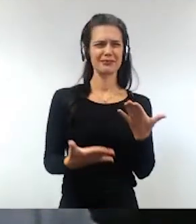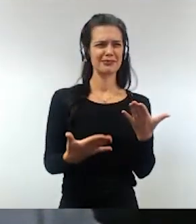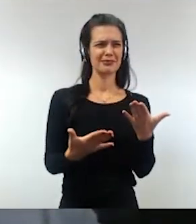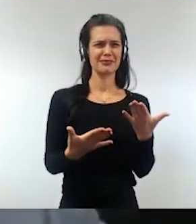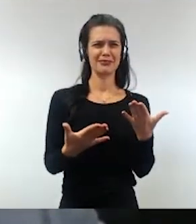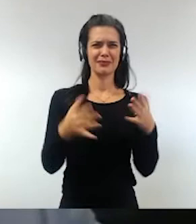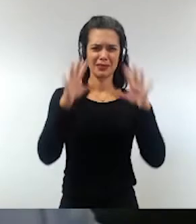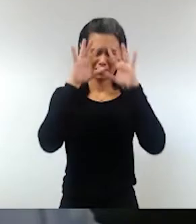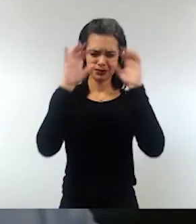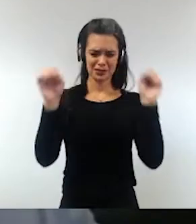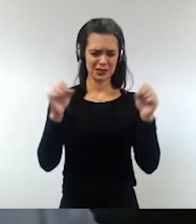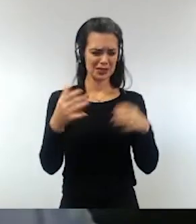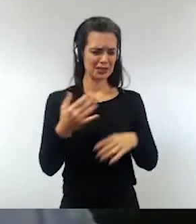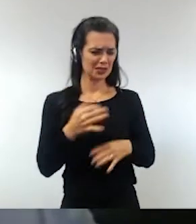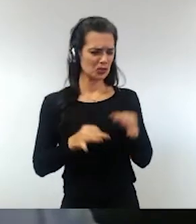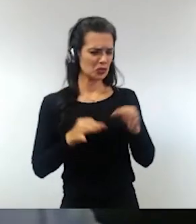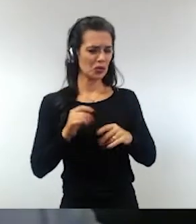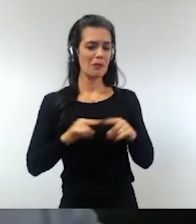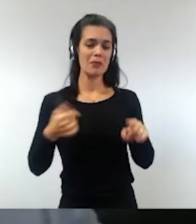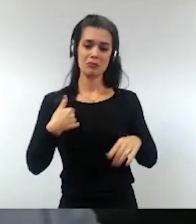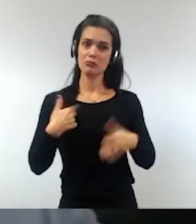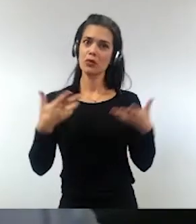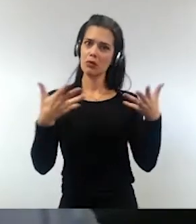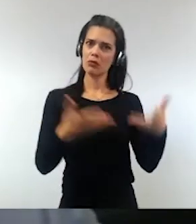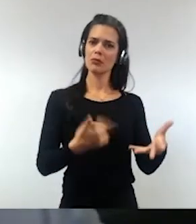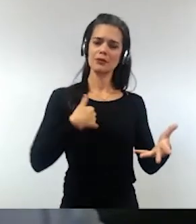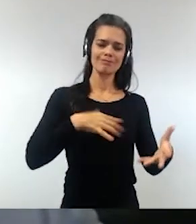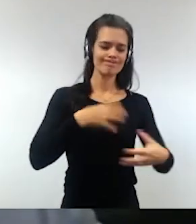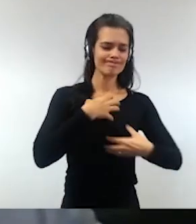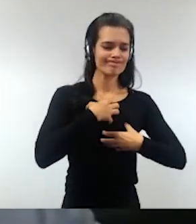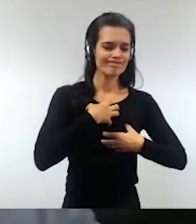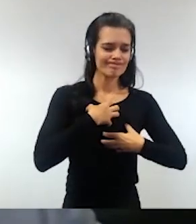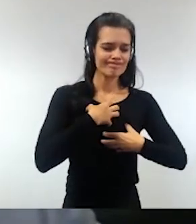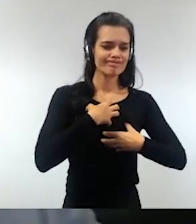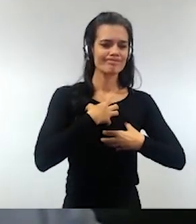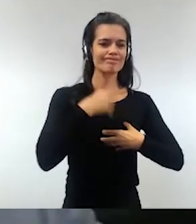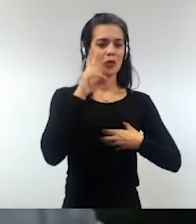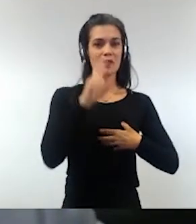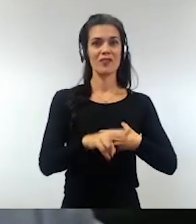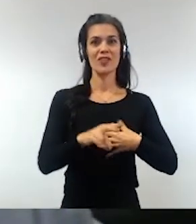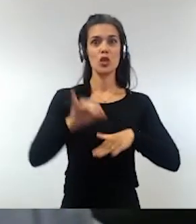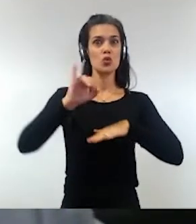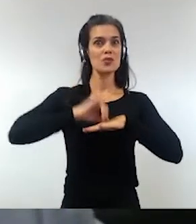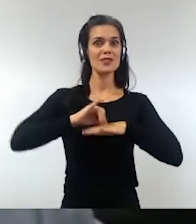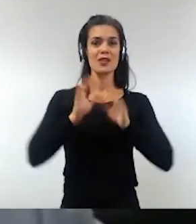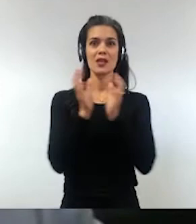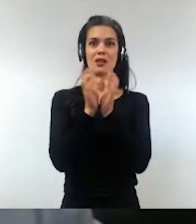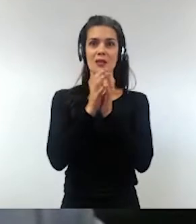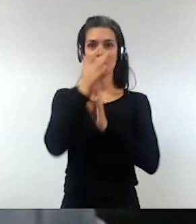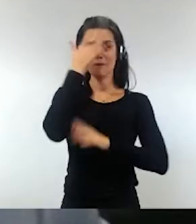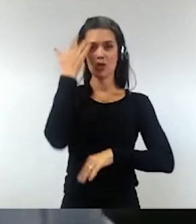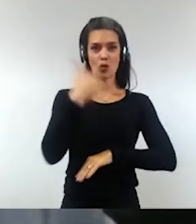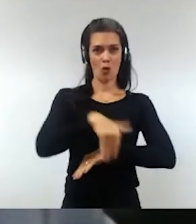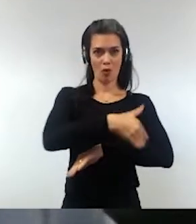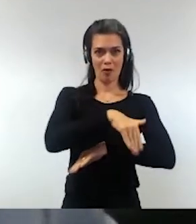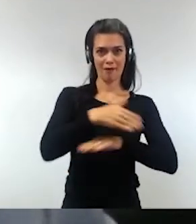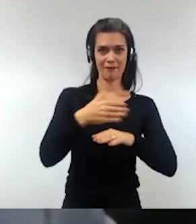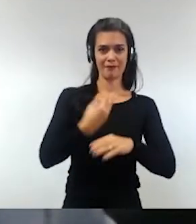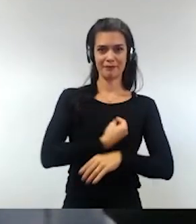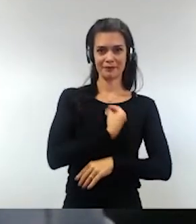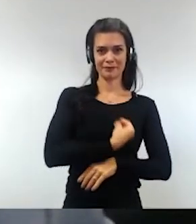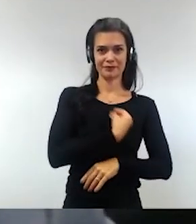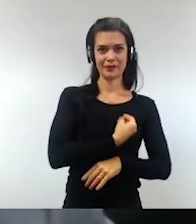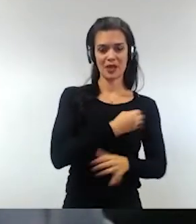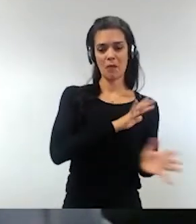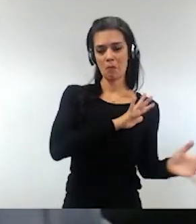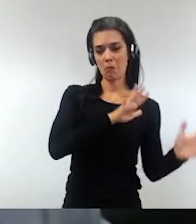Justiça. Mas eu participei de várias ações e uma me comoveu quando foi feito no centro do Recife, que moradores de rua iam lá